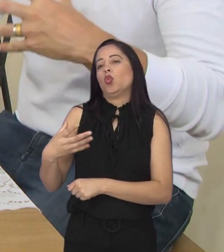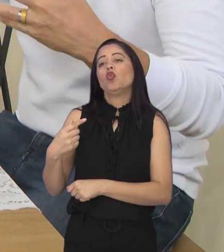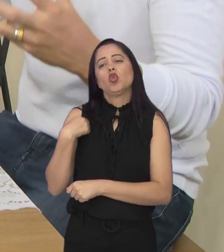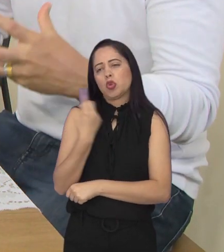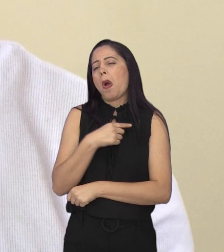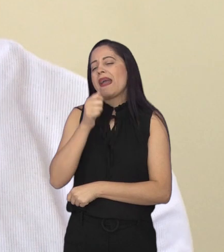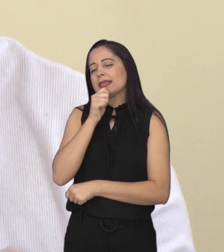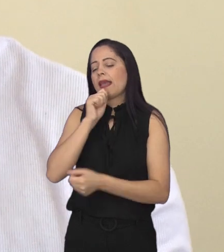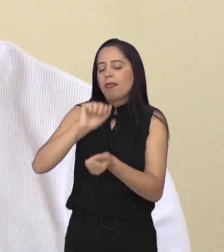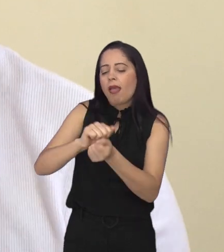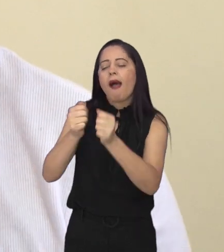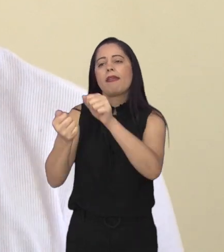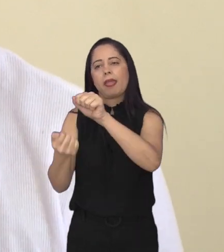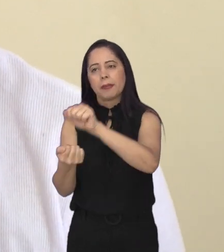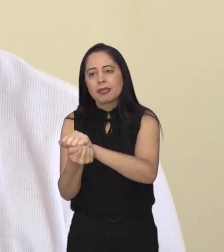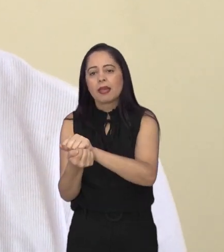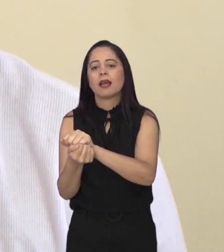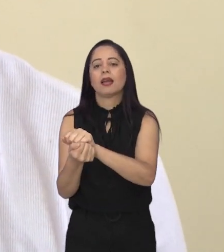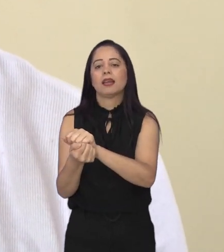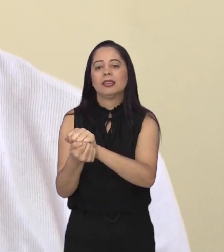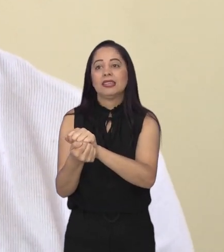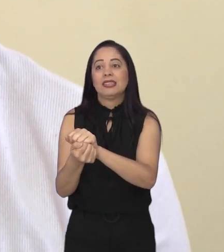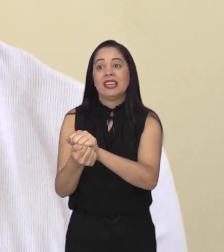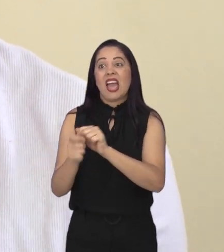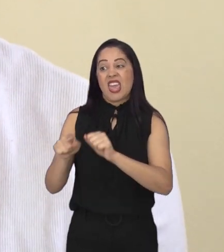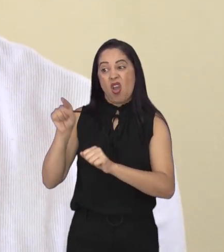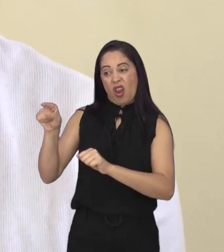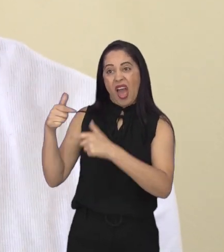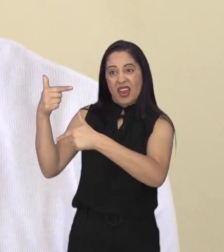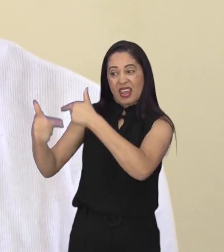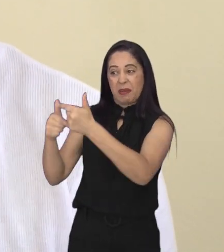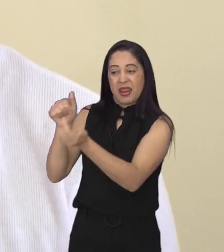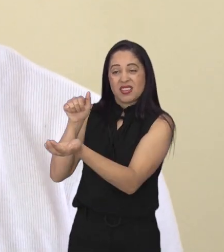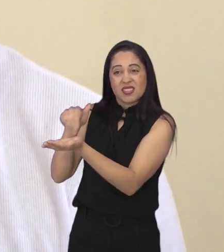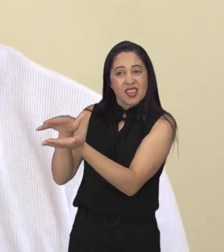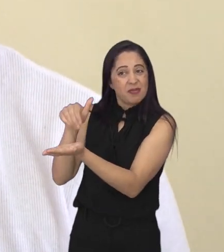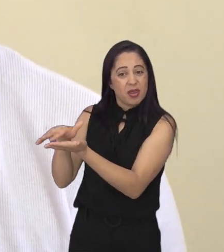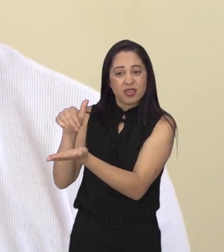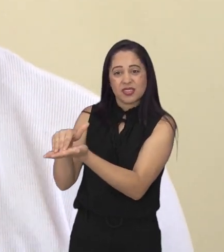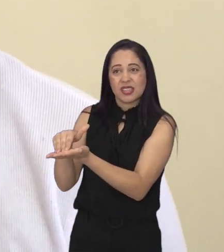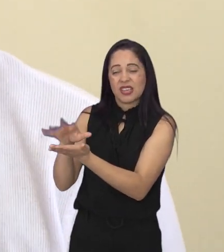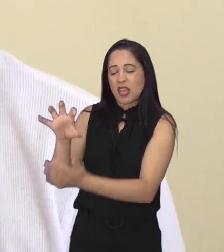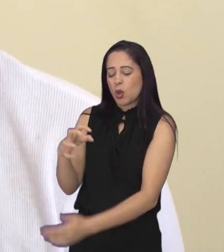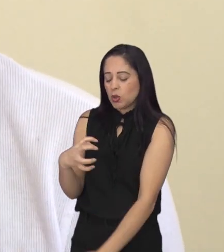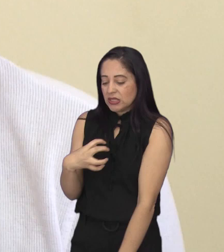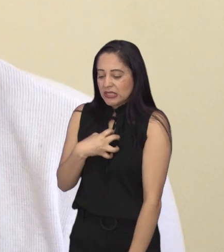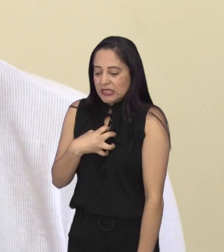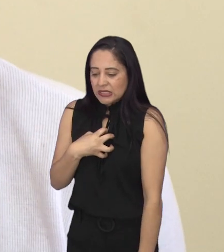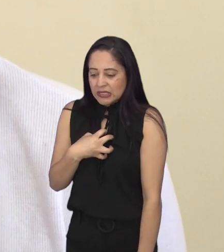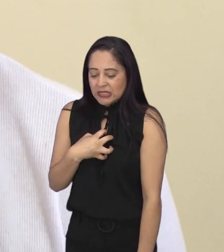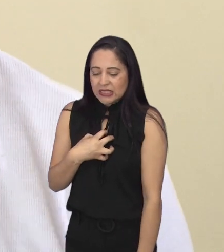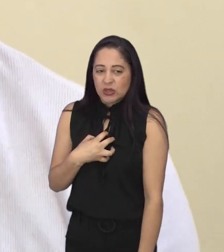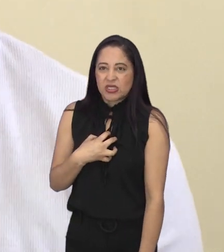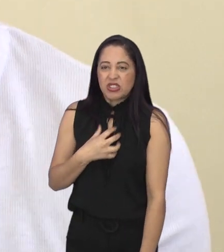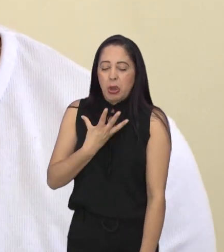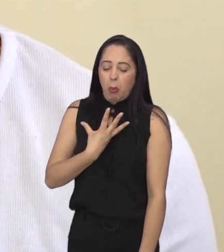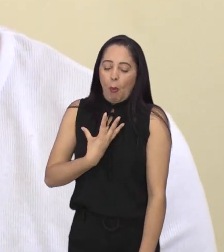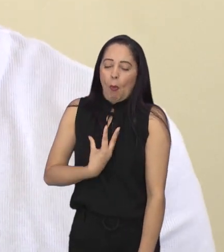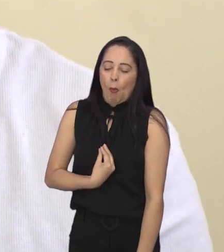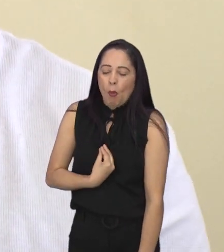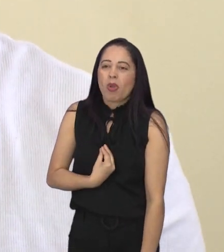estava se adaptando a toda essa mudança e o fato de eu ter sido mandado embora mexeu demais comigo, com o meu